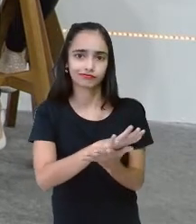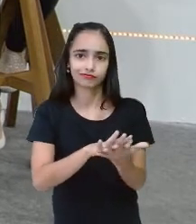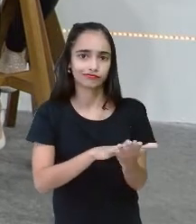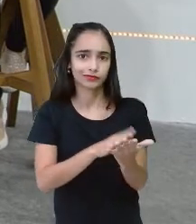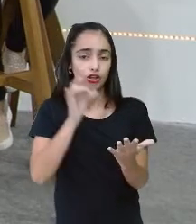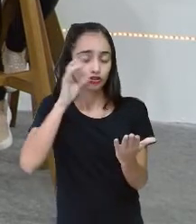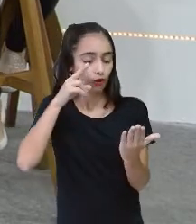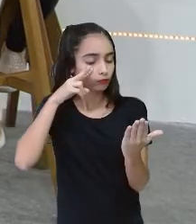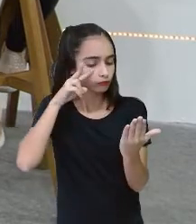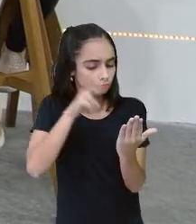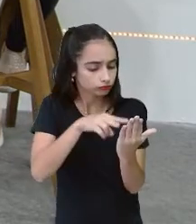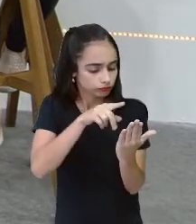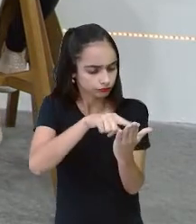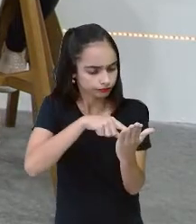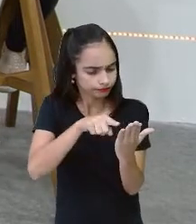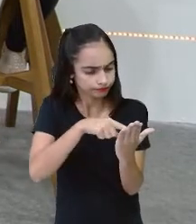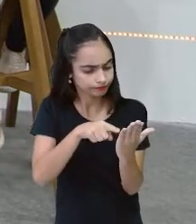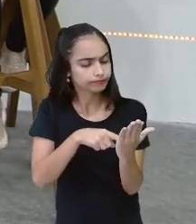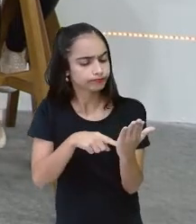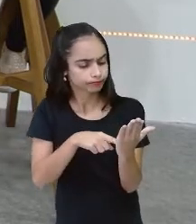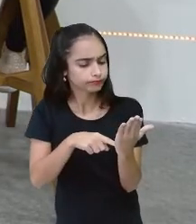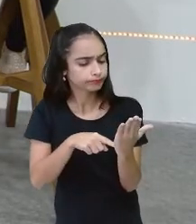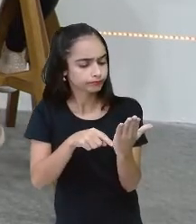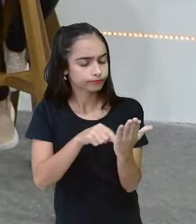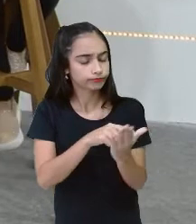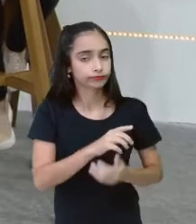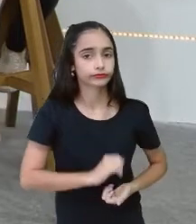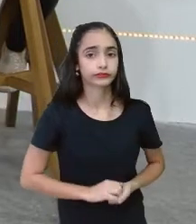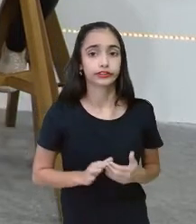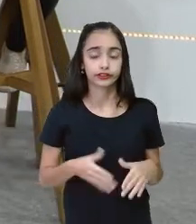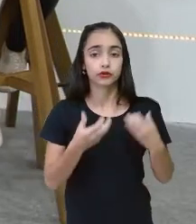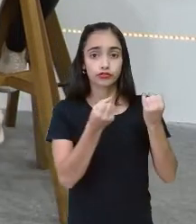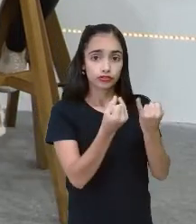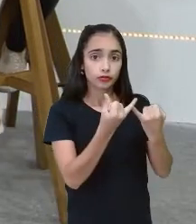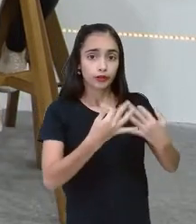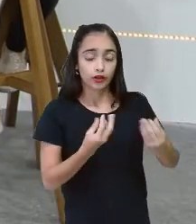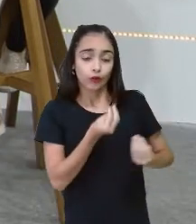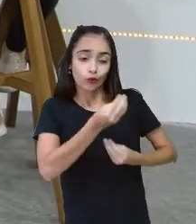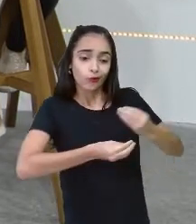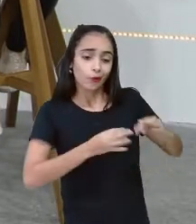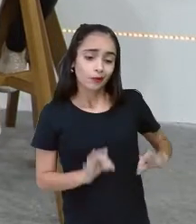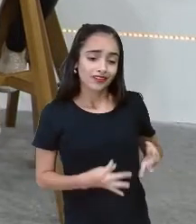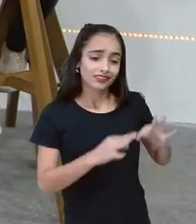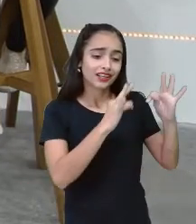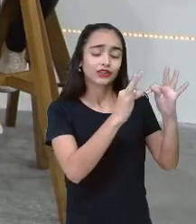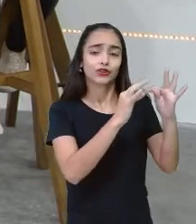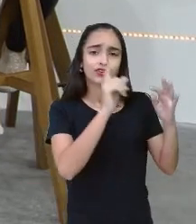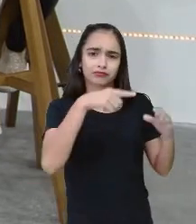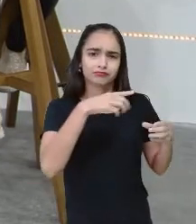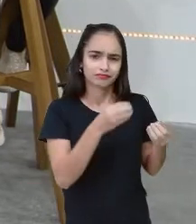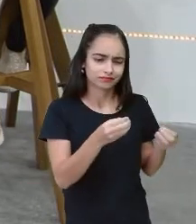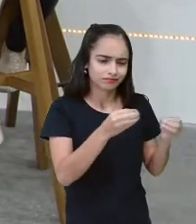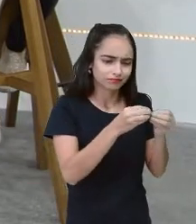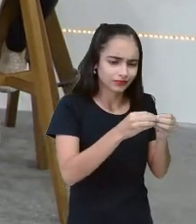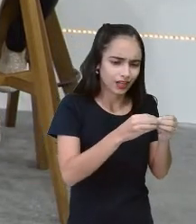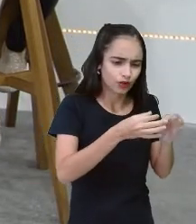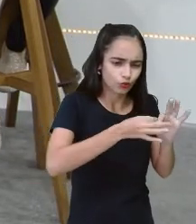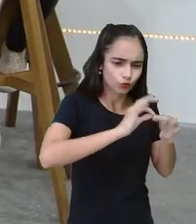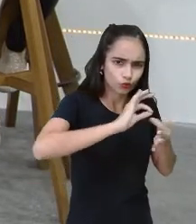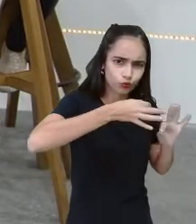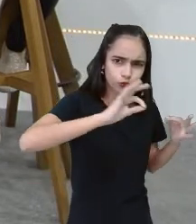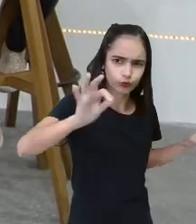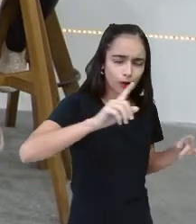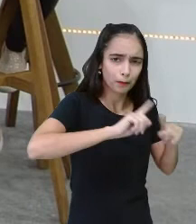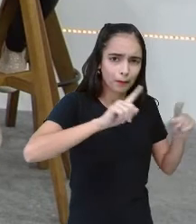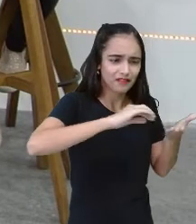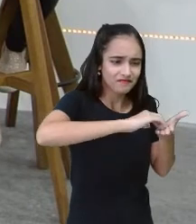nos olhos. Nossa, não é? Isso é horrível. E aí, era falando justamente isso, de como a tecnologia aproxima quem está distante, mas afasta quem está perto.